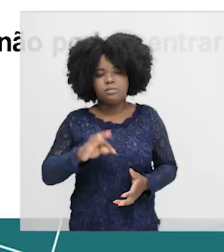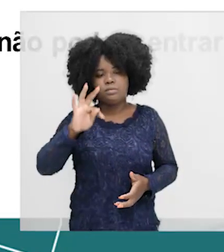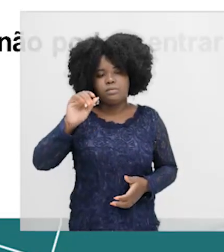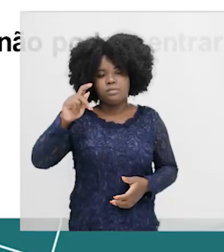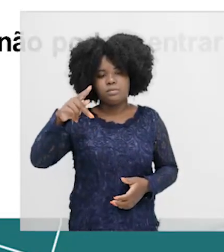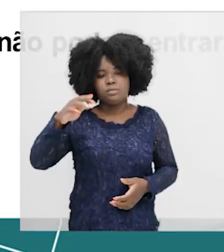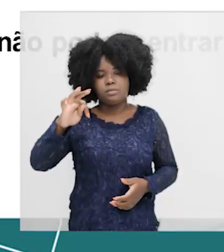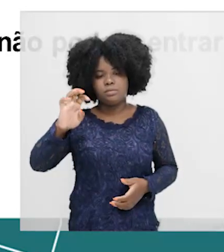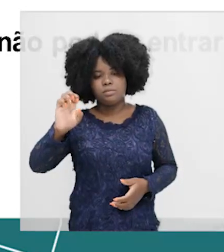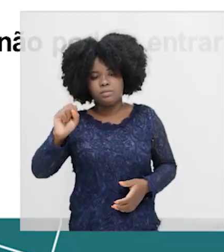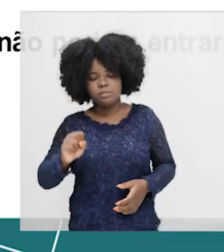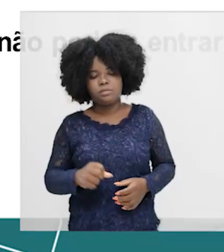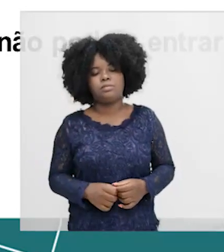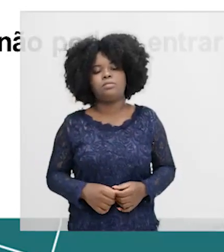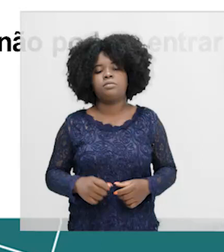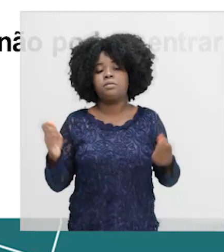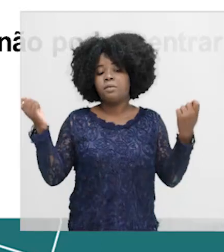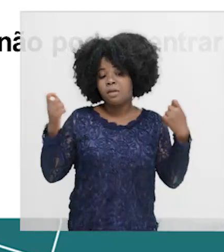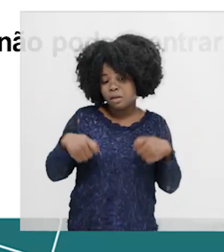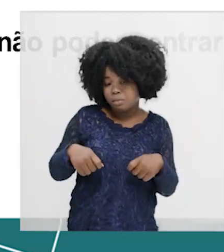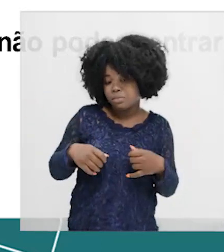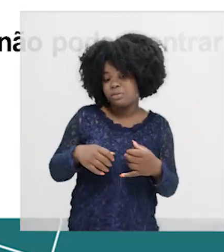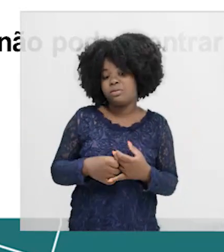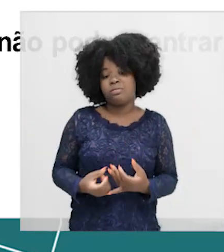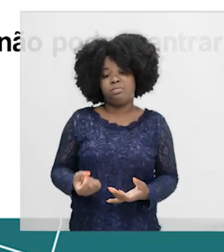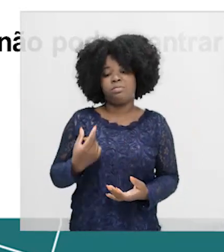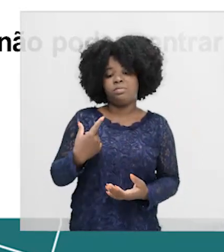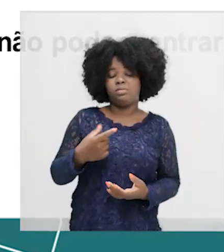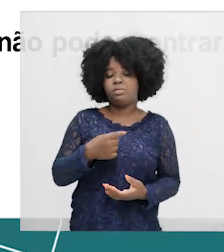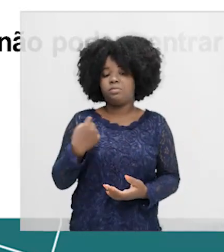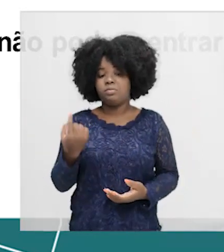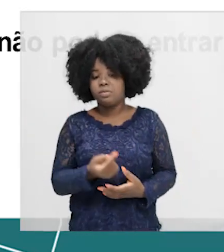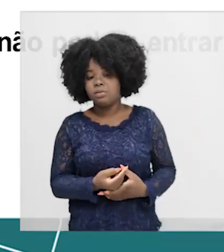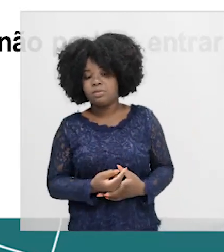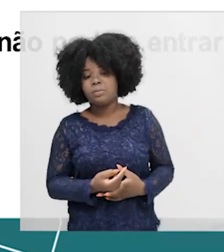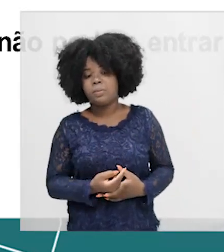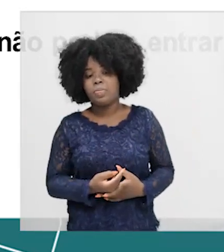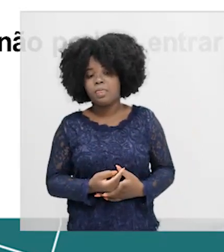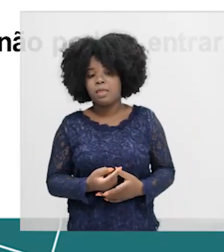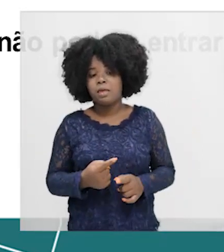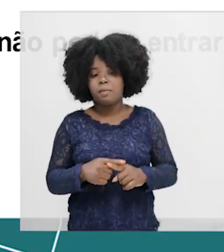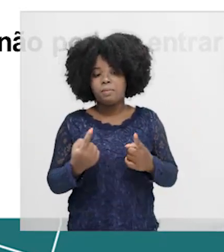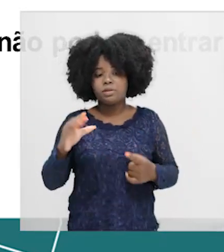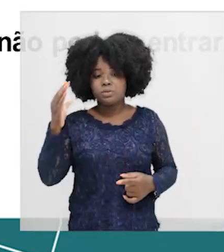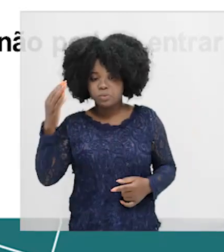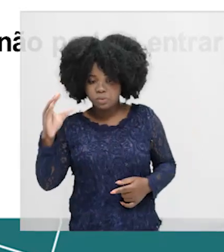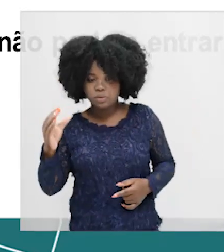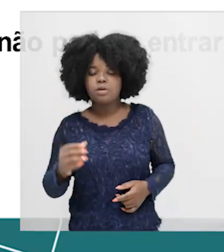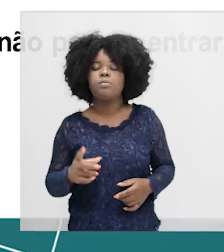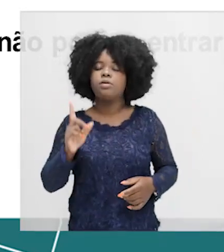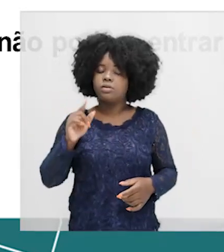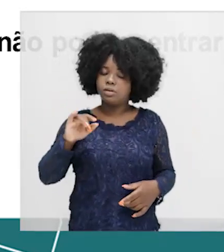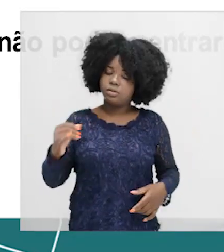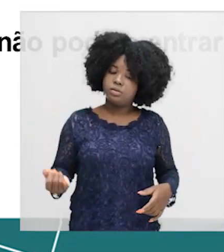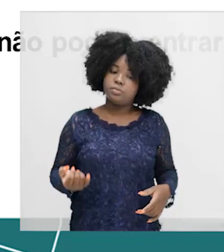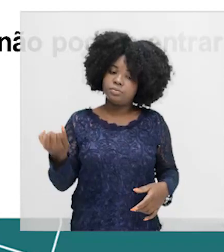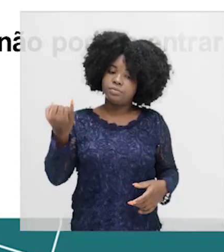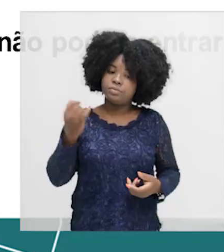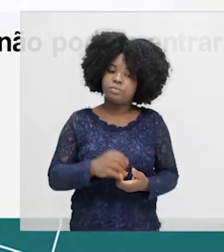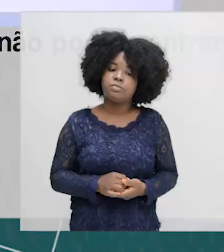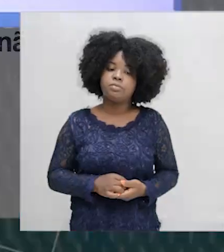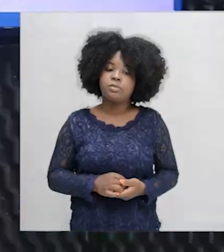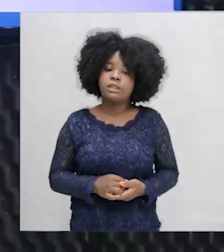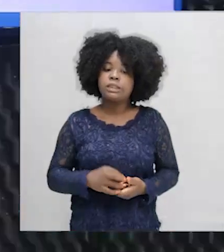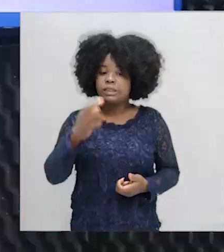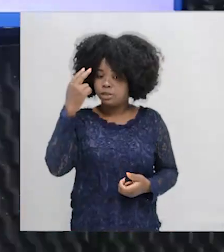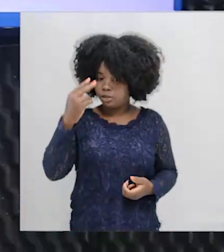Né? Tapetes. Pode parecer estranho para a gente, por que um tapete é tão importante culturalmente falando? Né? Se você levar em consideração, na história do